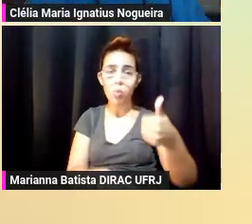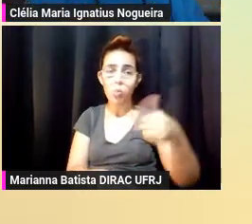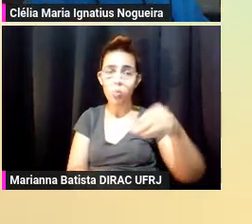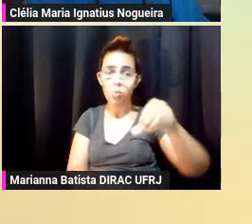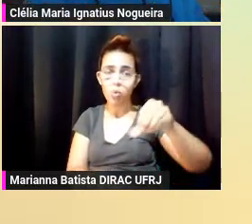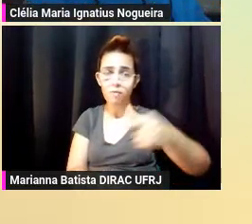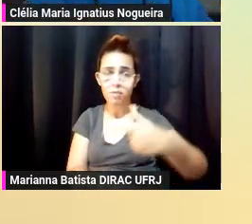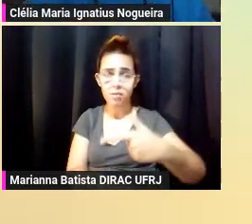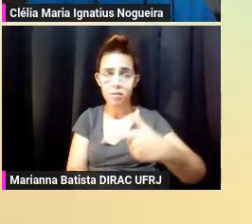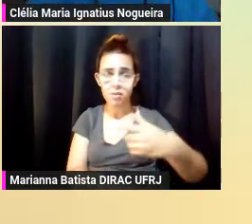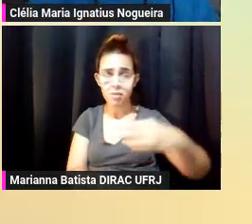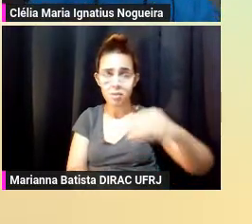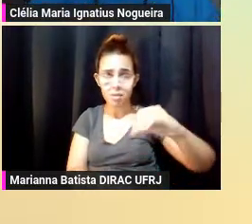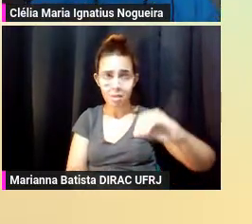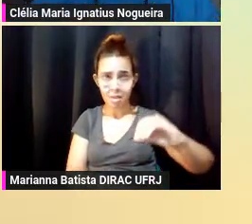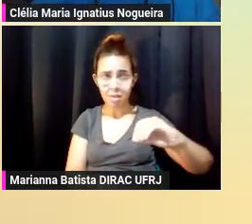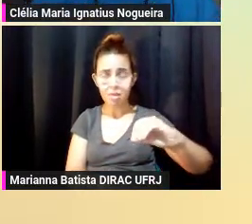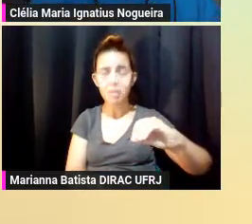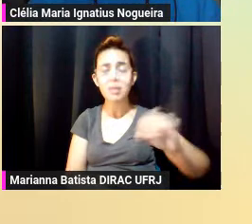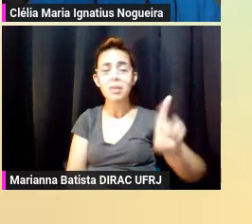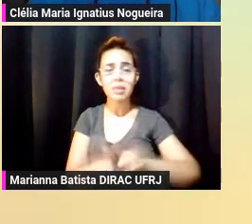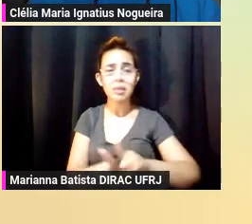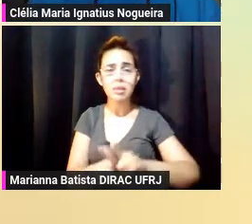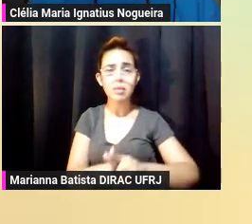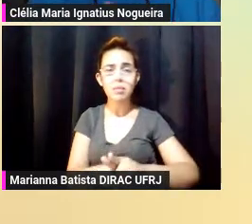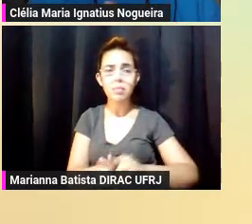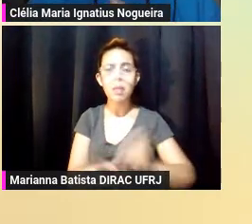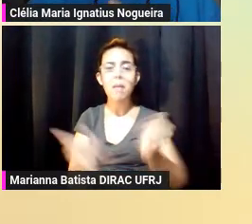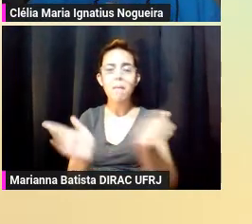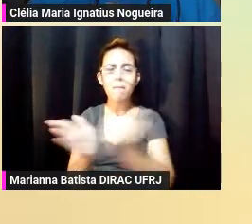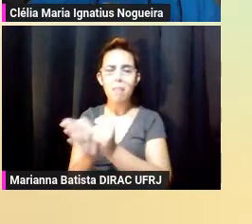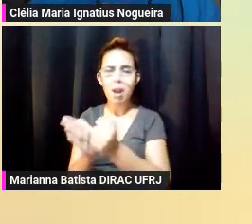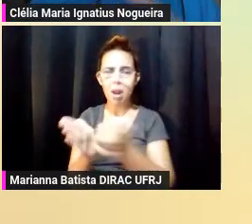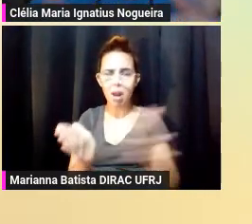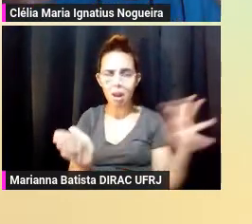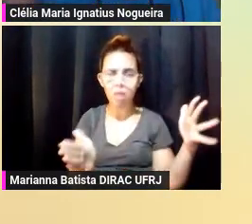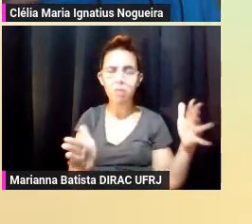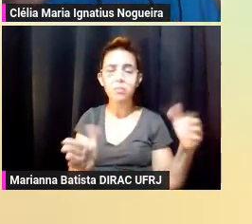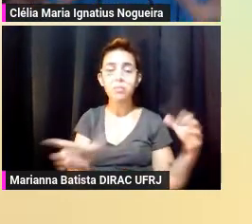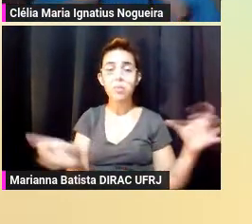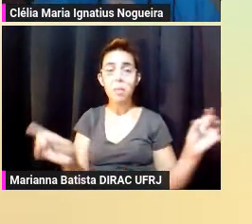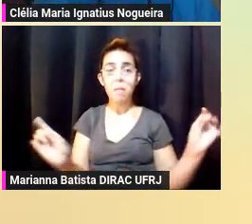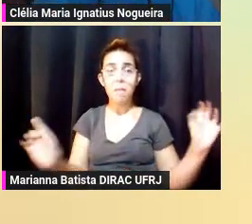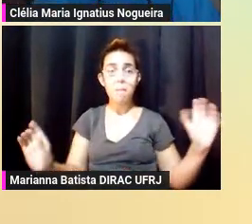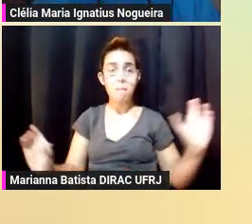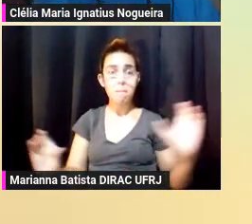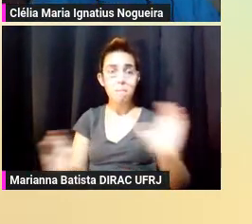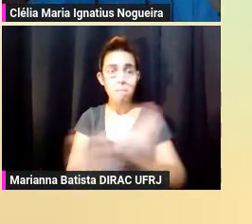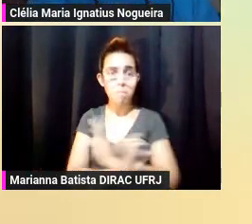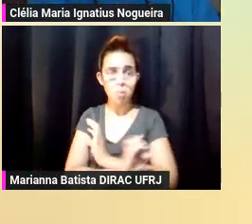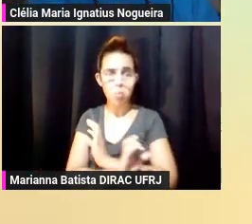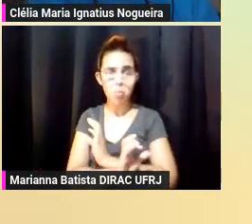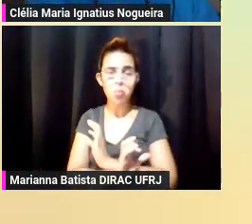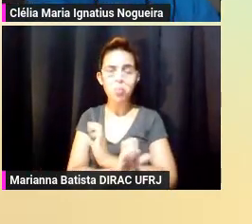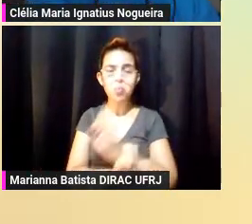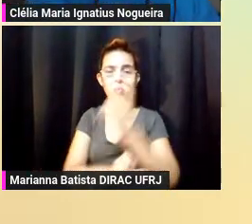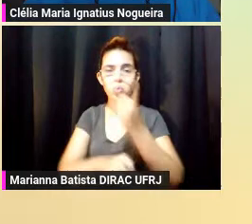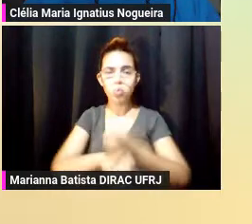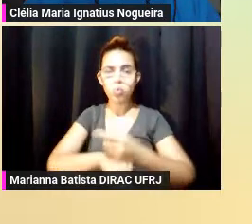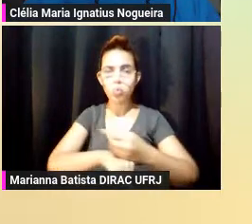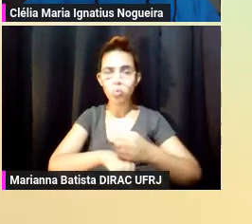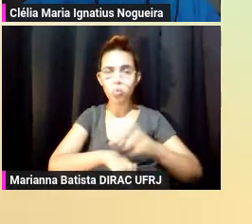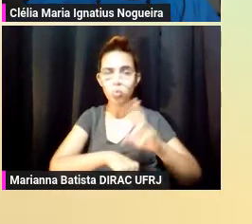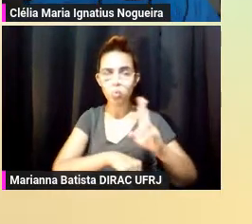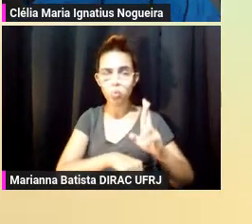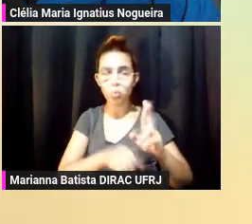em 2002. Pois bem, esse período, né, esse intervalo todo foi um intervalo